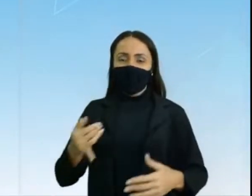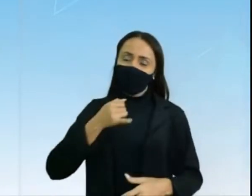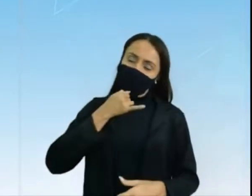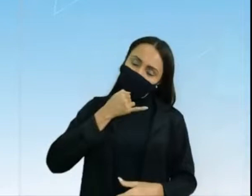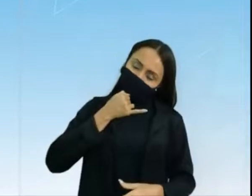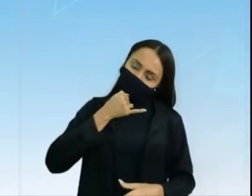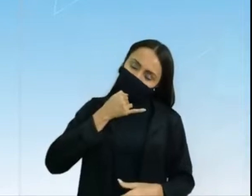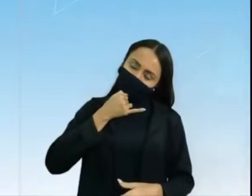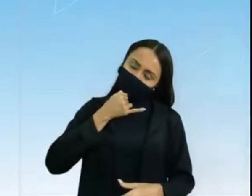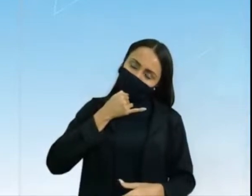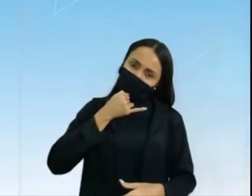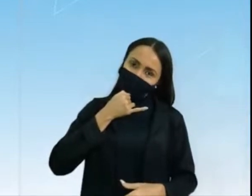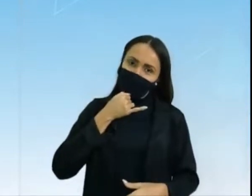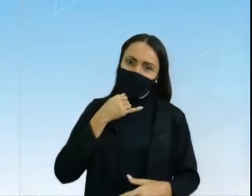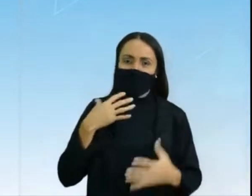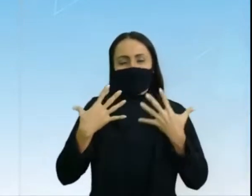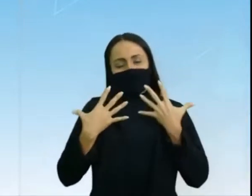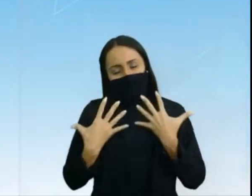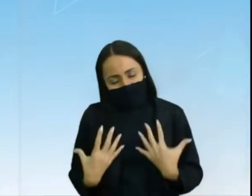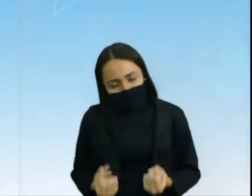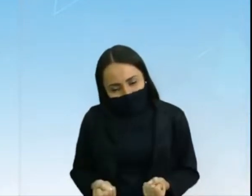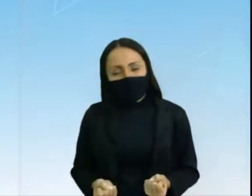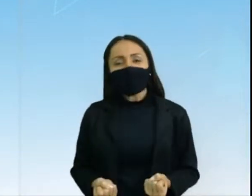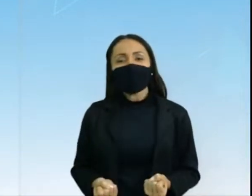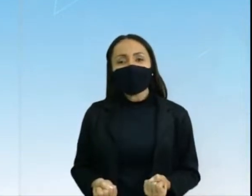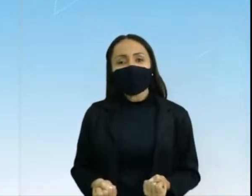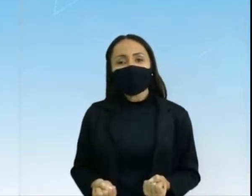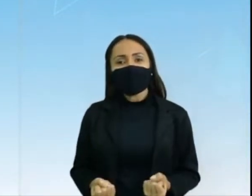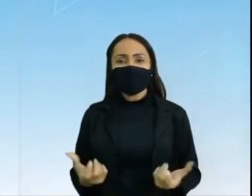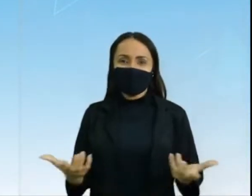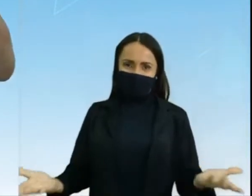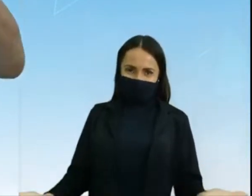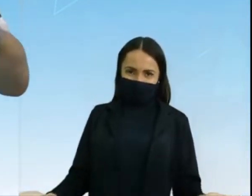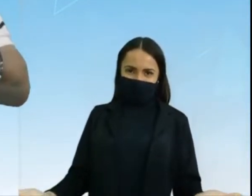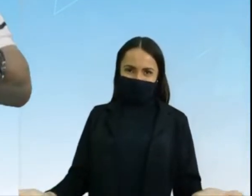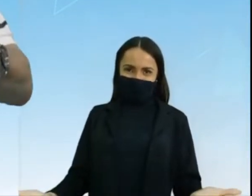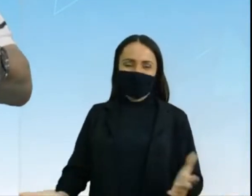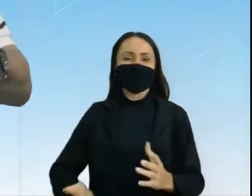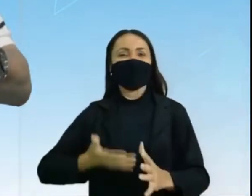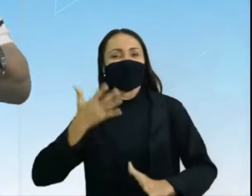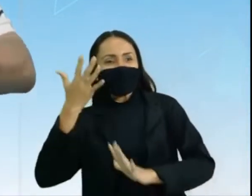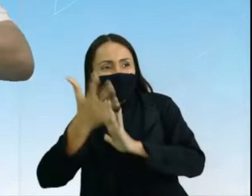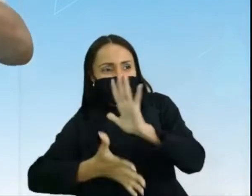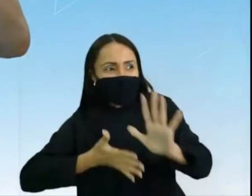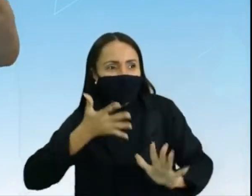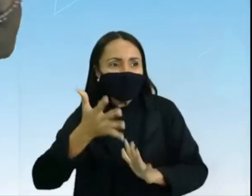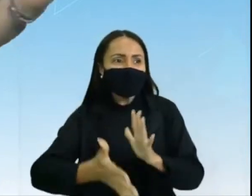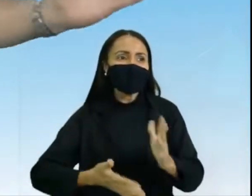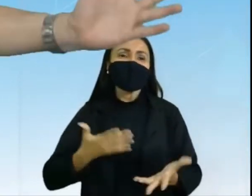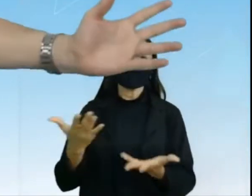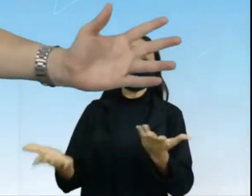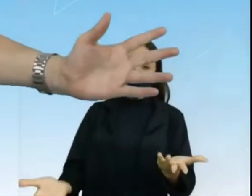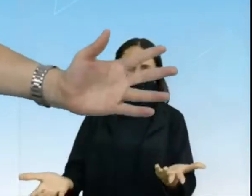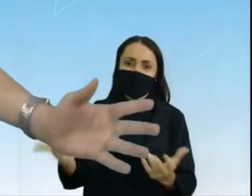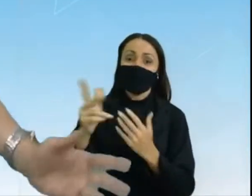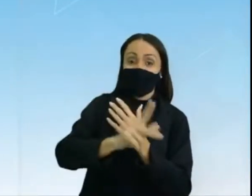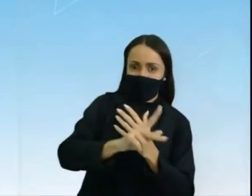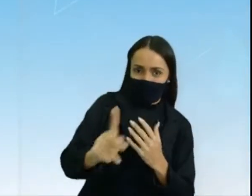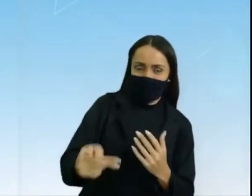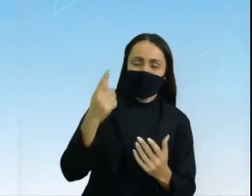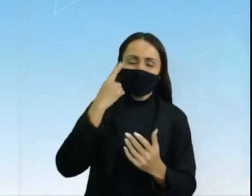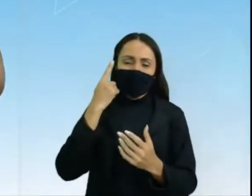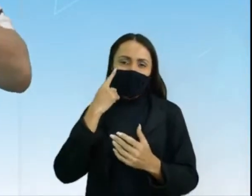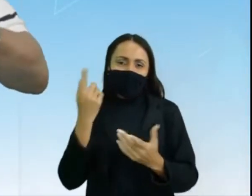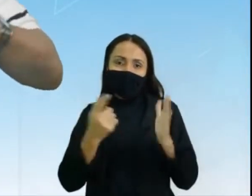Triste? Cansado? Veja só, isso é pela Libras, olha aí. Libras, a professora acabou de